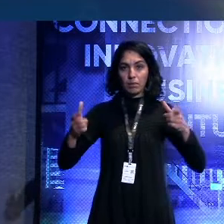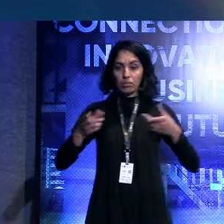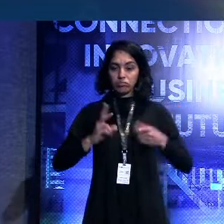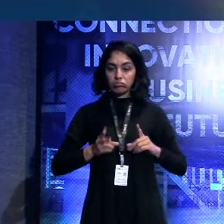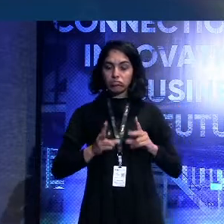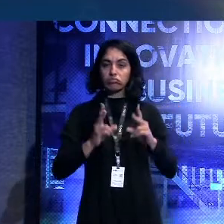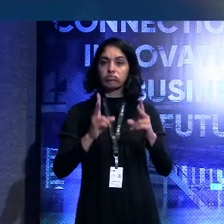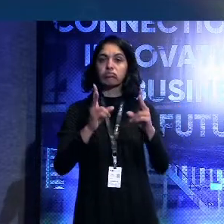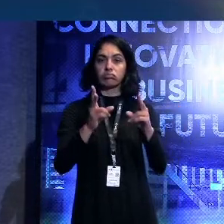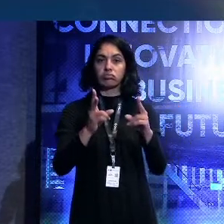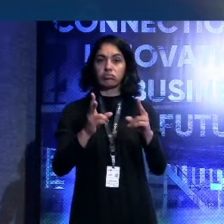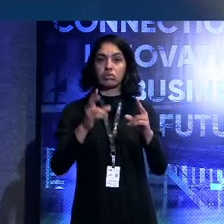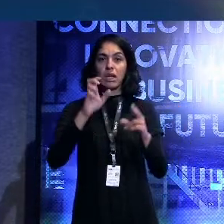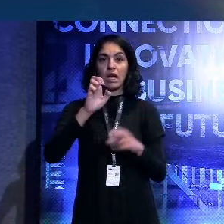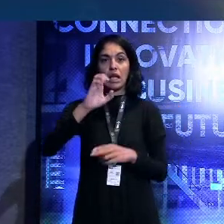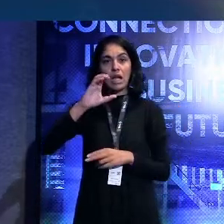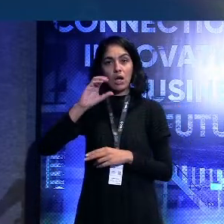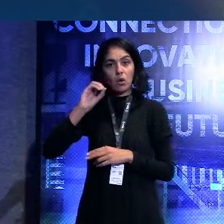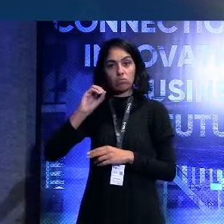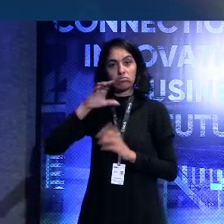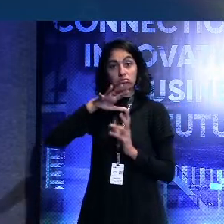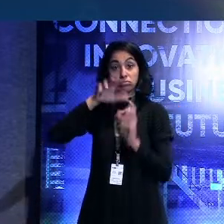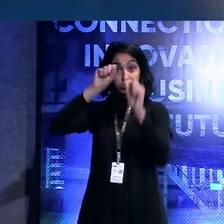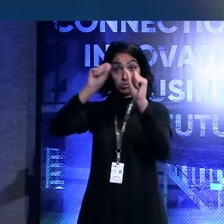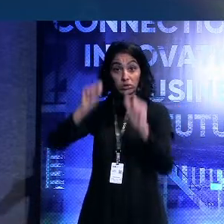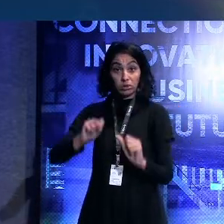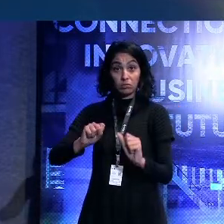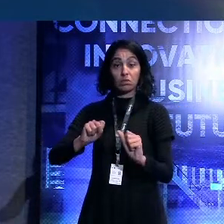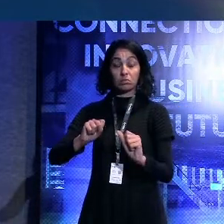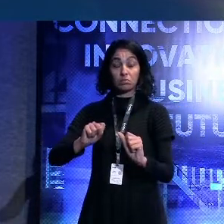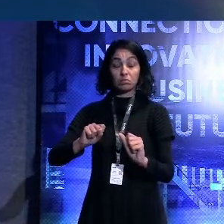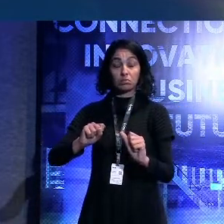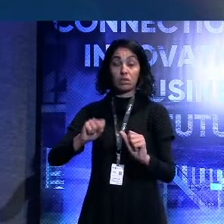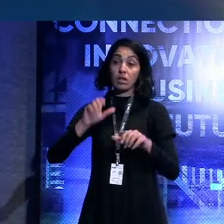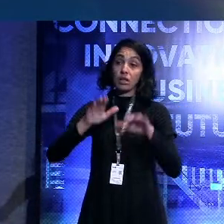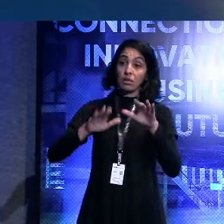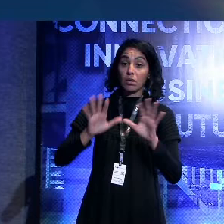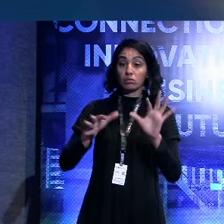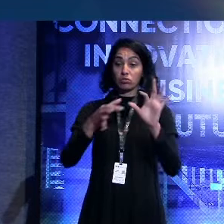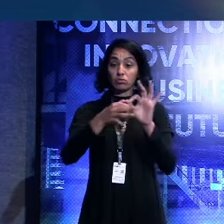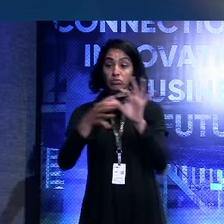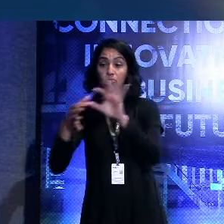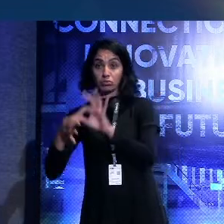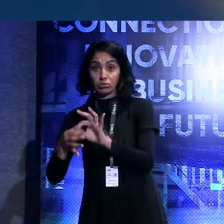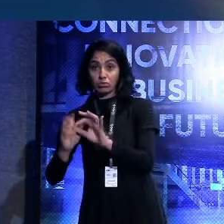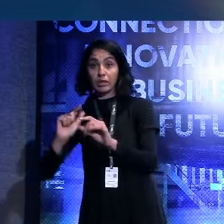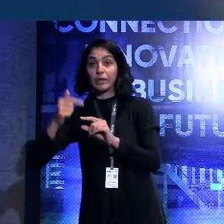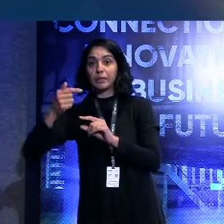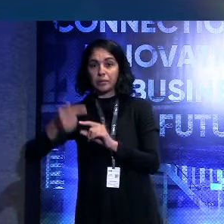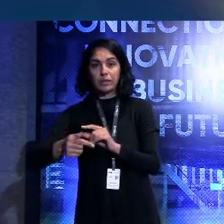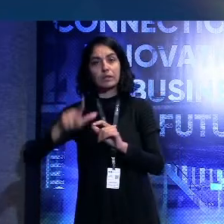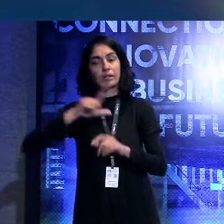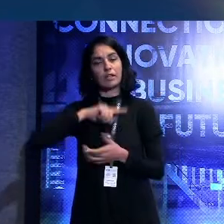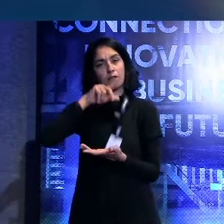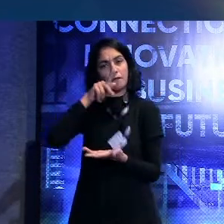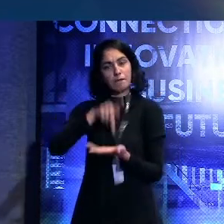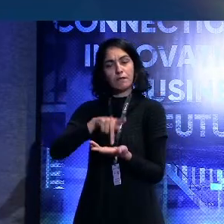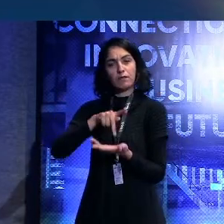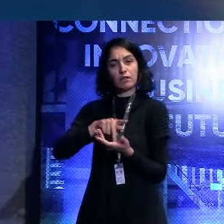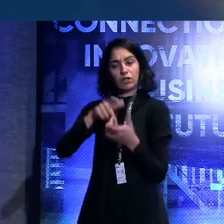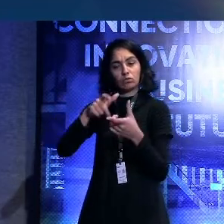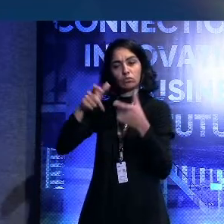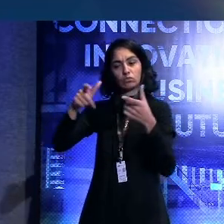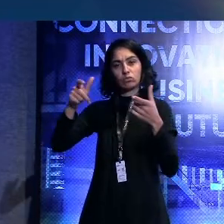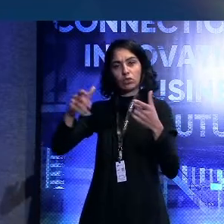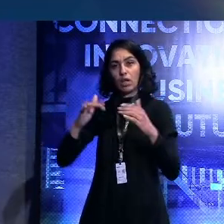desse ecossistema. Então, é um ecossistema que cada parte depende da outra, para posteriormente a gente ter realmente um crescimento mais a longo